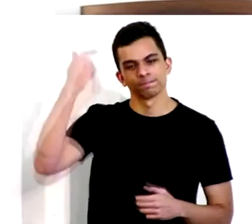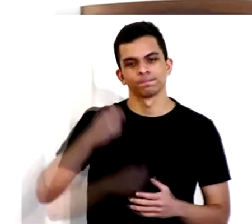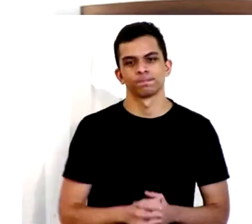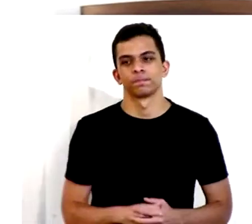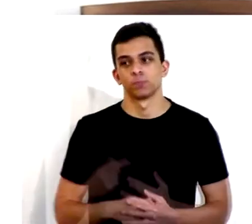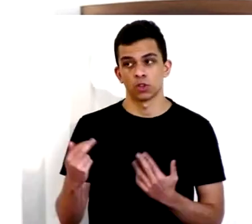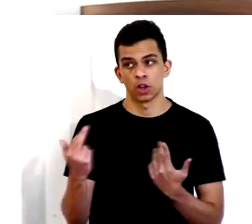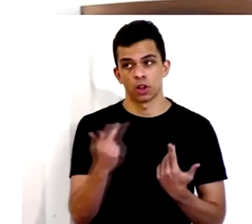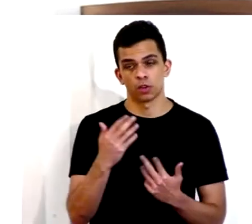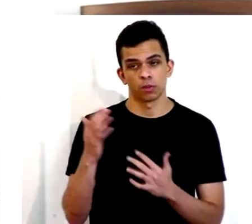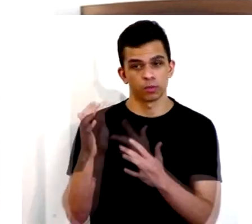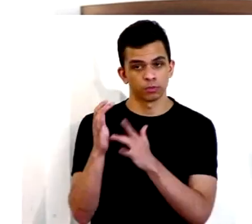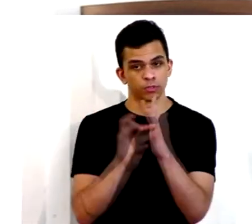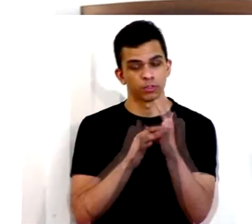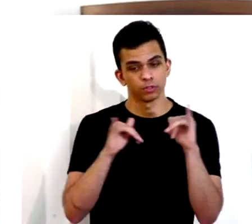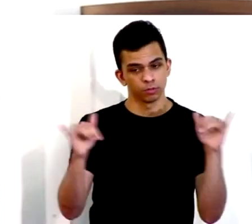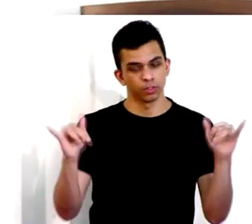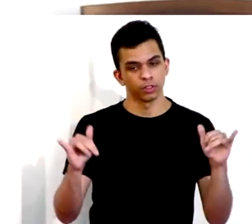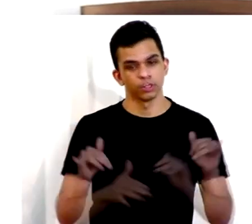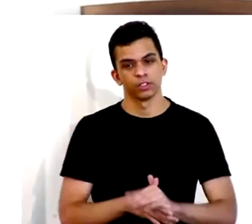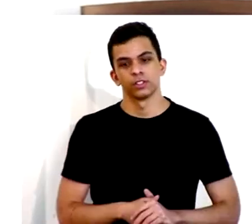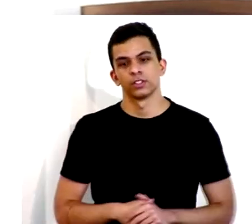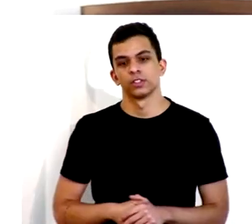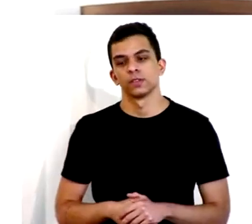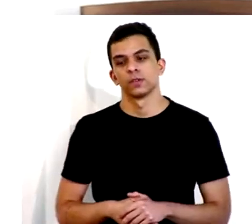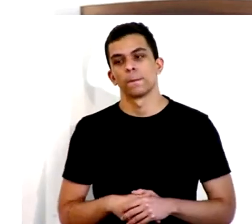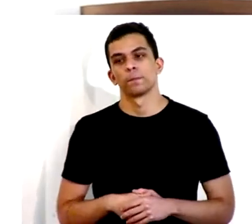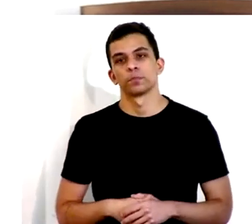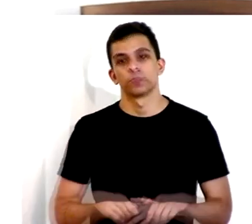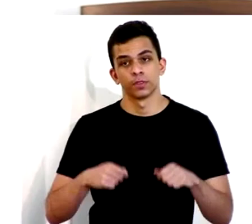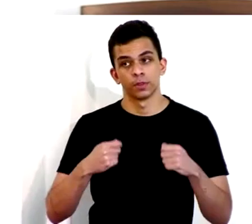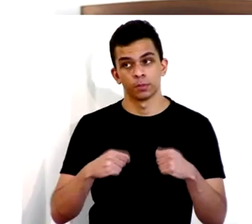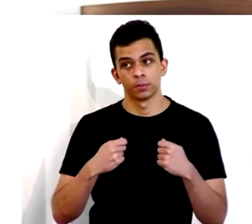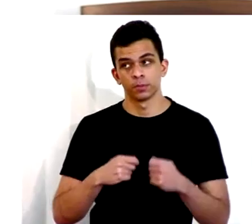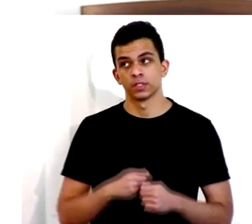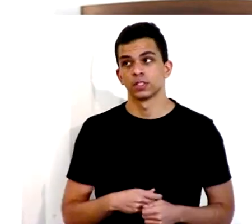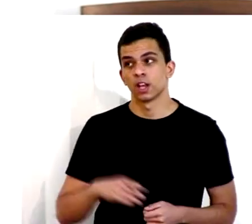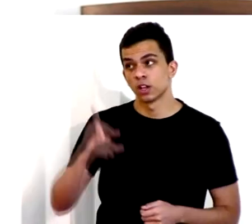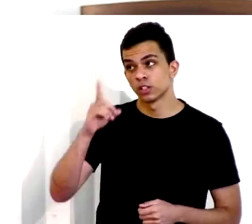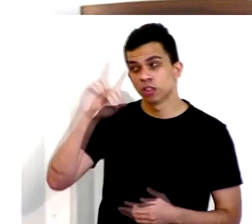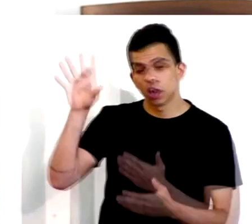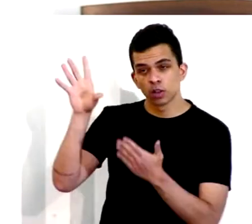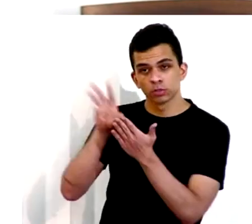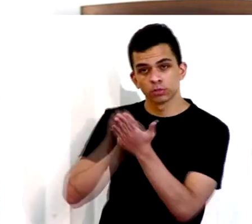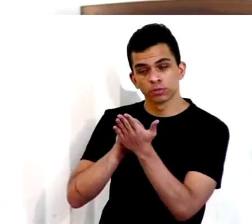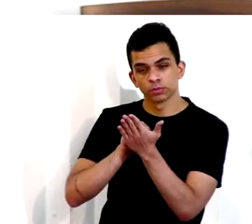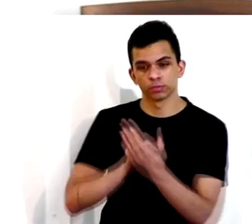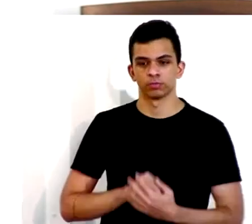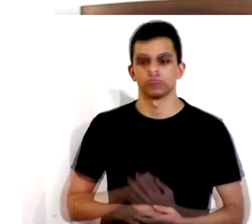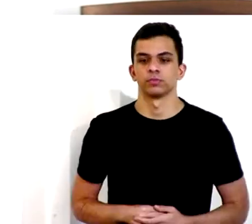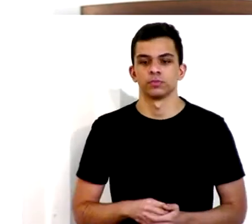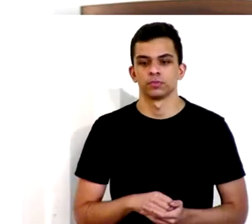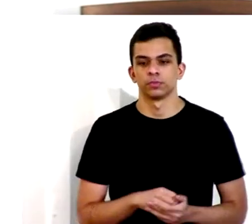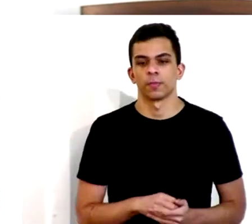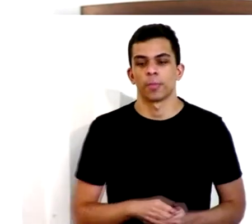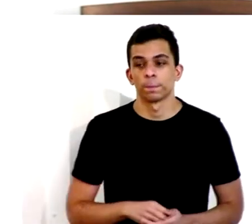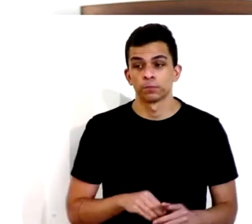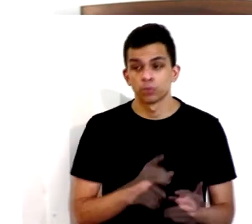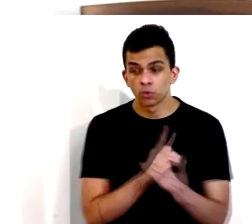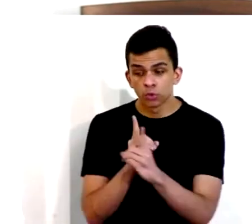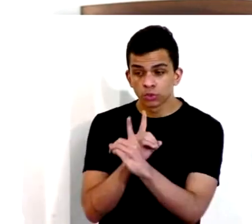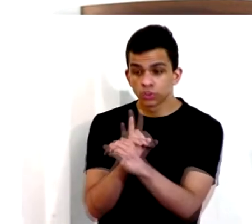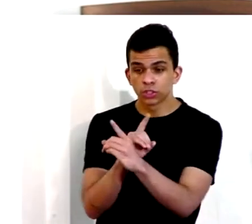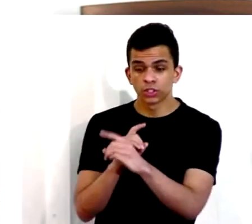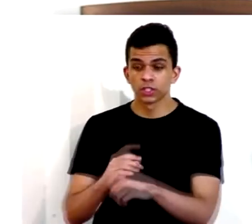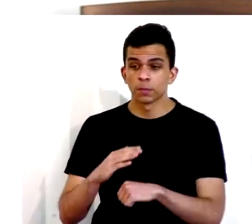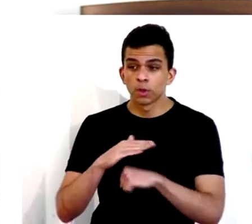aplicações rapidinhas. Nós precisamos então imitar a Deus. Lembra dos discípulos? Os discípulos foram chamados a andar com Jesus e